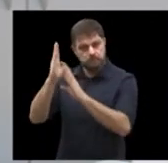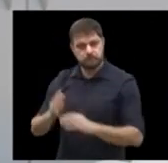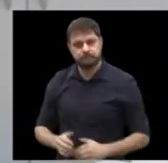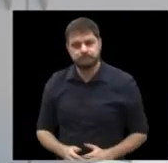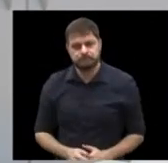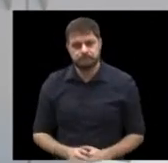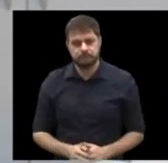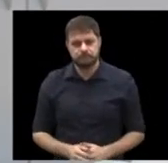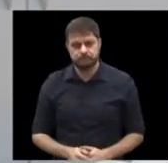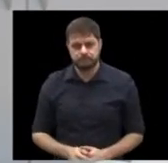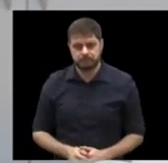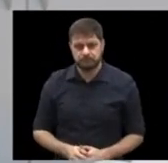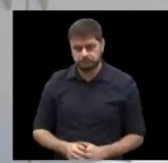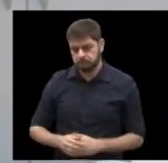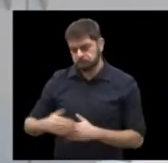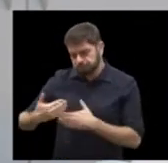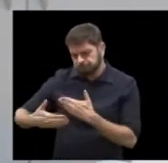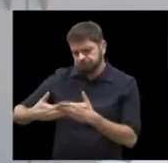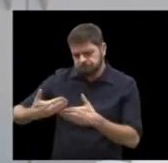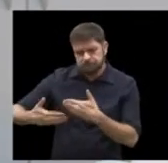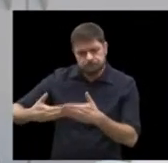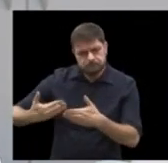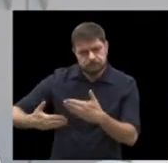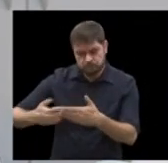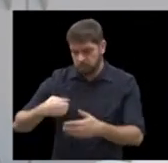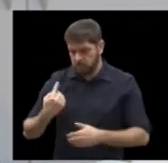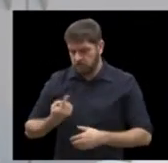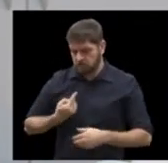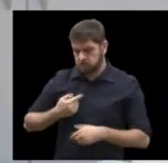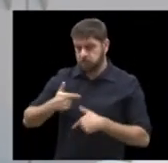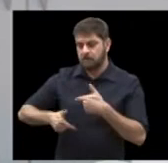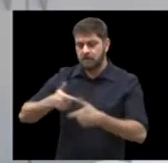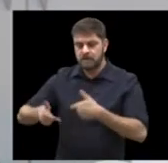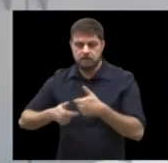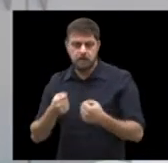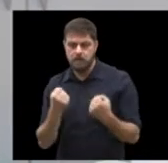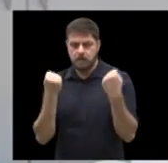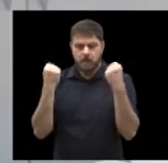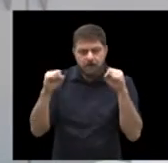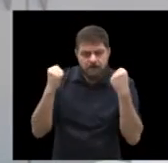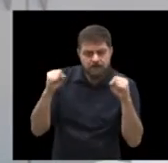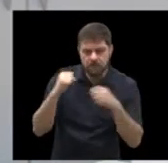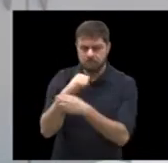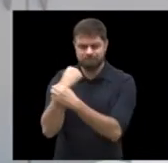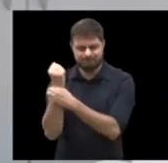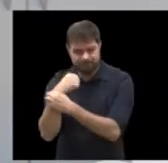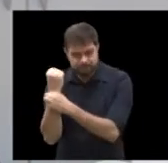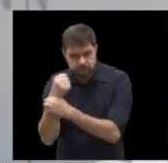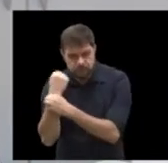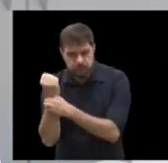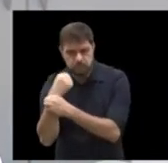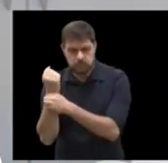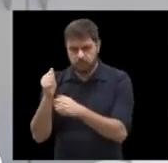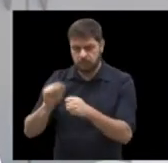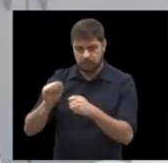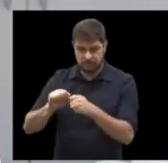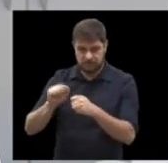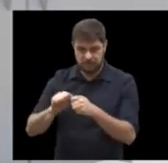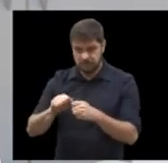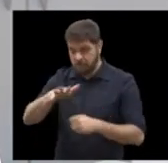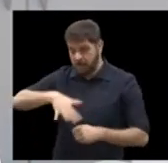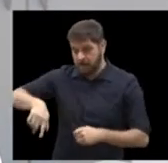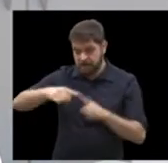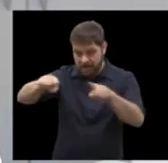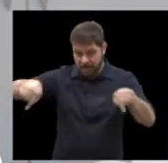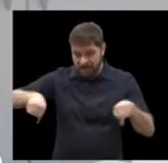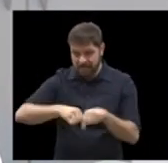doença instalada. A partir daí, nós podemos trabalhar com exercícios, nós podemos trabalhar com exercícios fora da água e